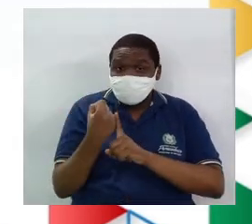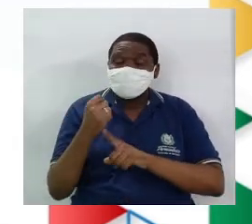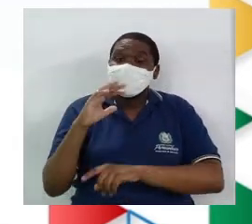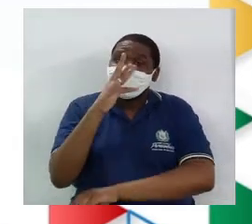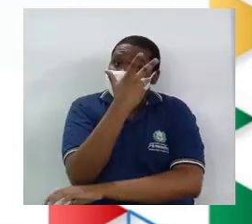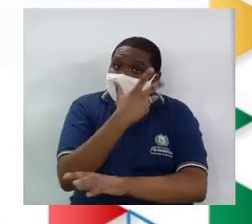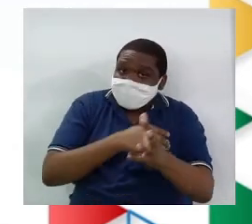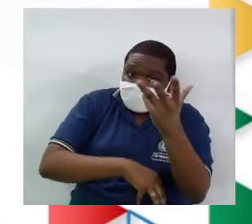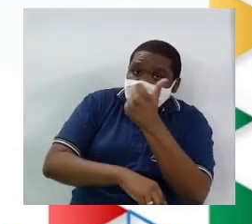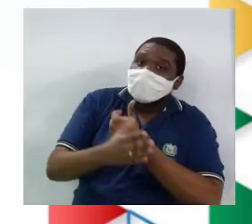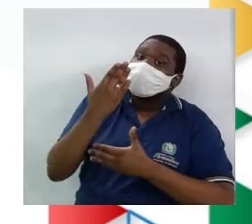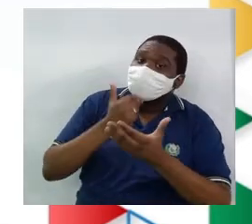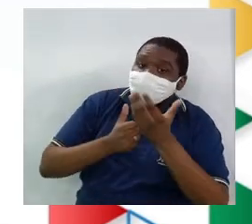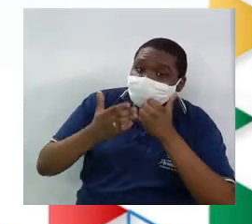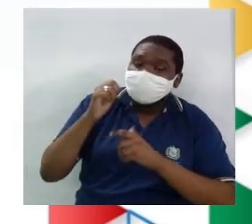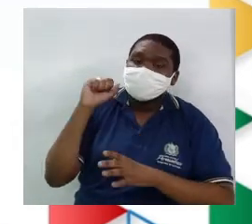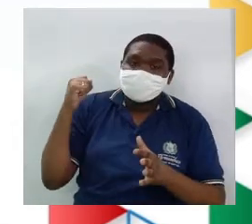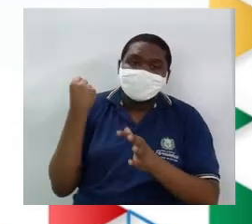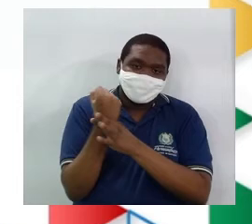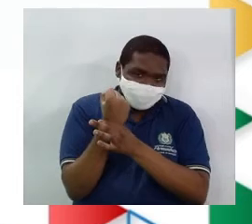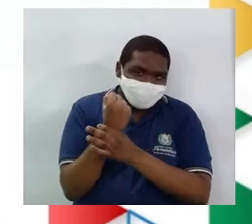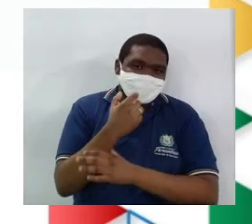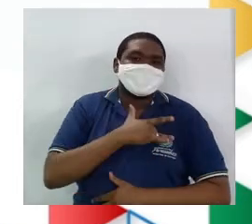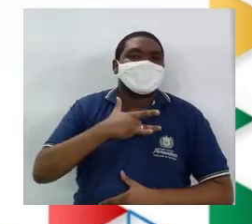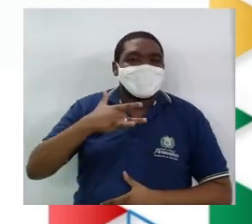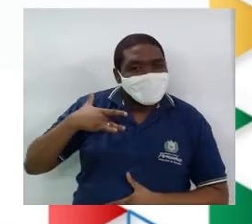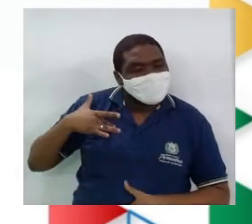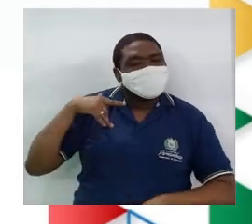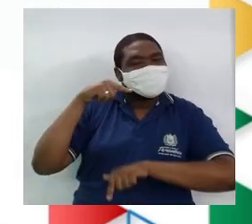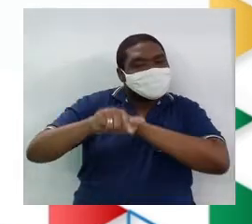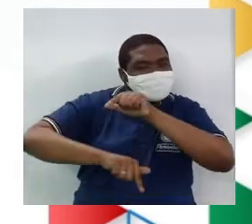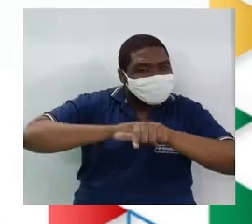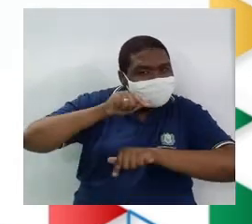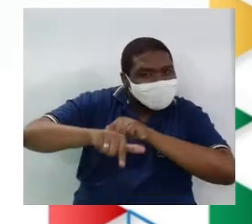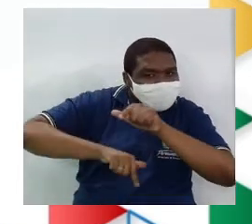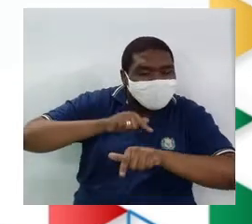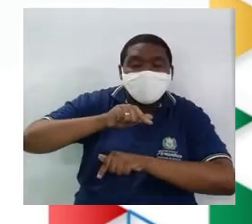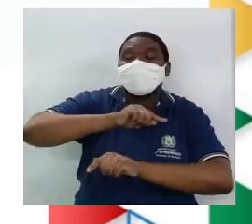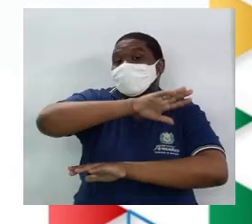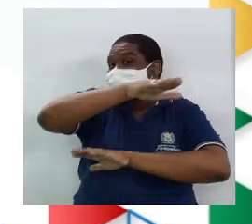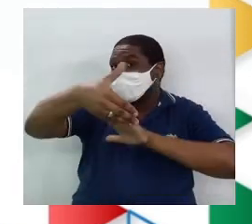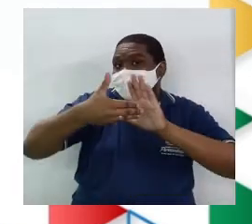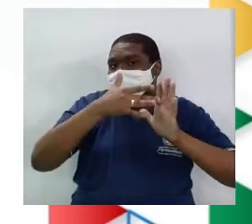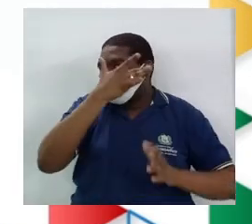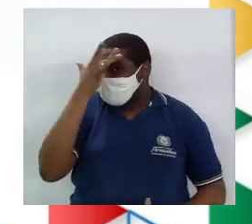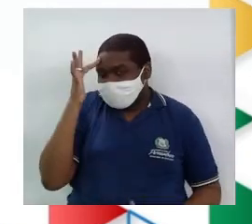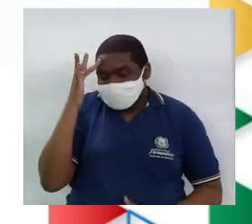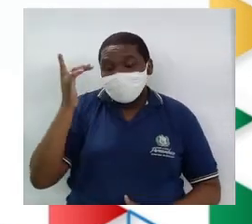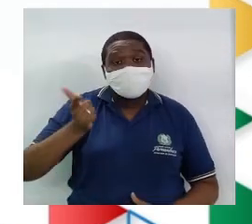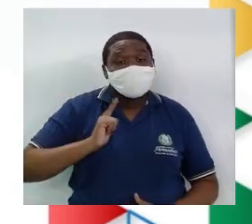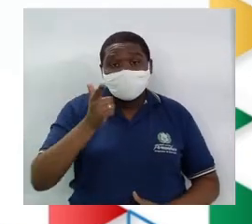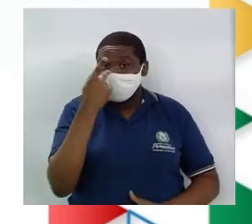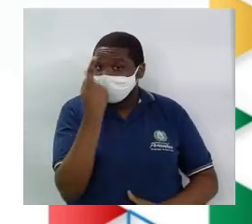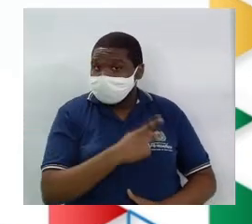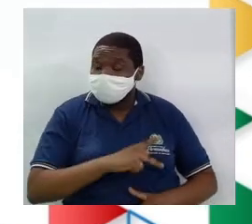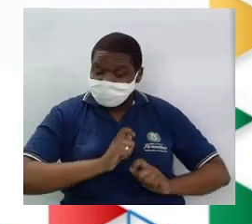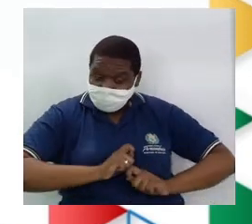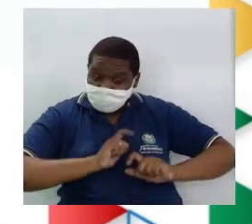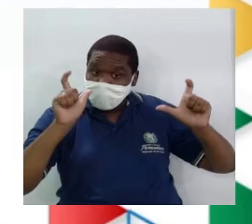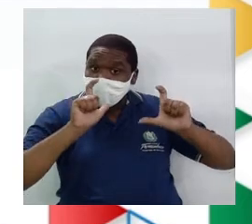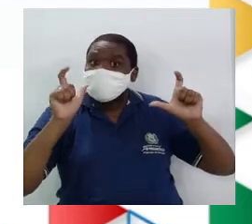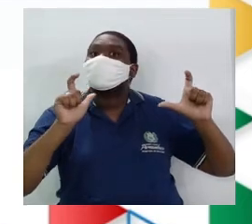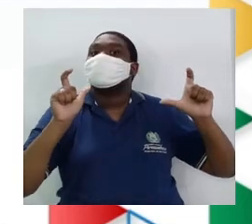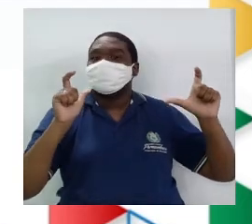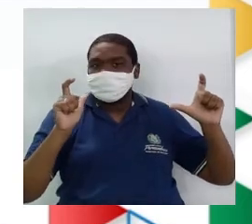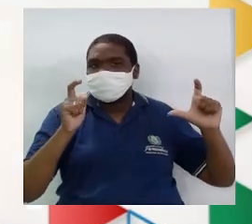socioambiental, alimentação, segurança, saúde, trabalho para todos, no despertar do